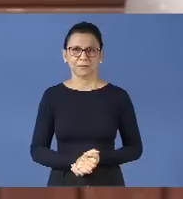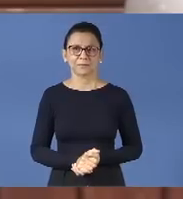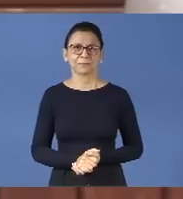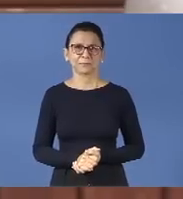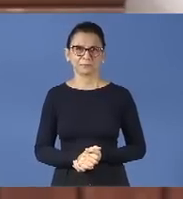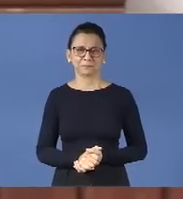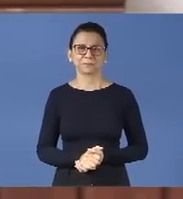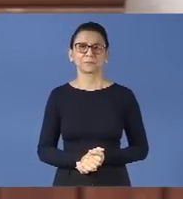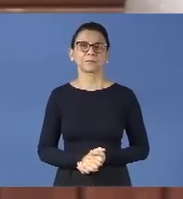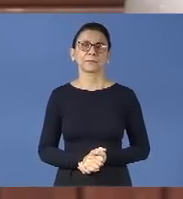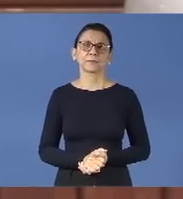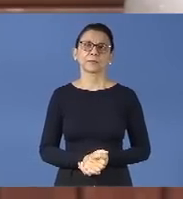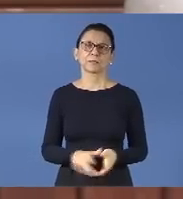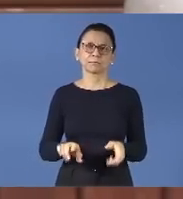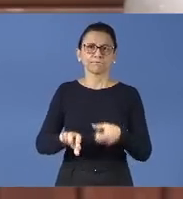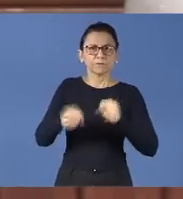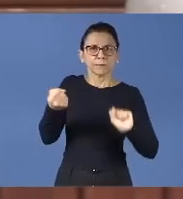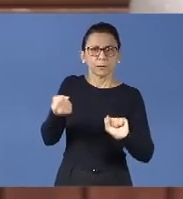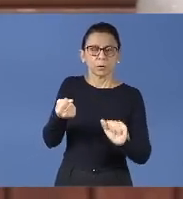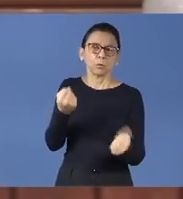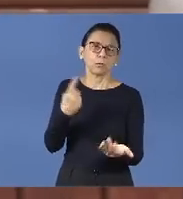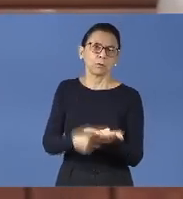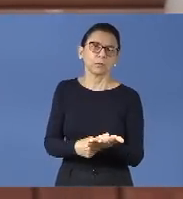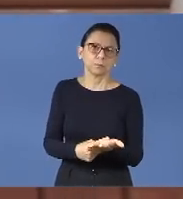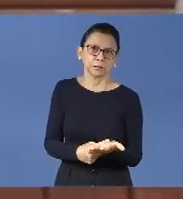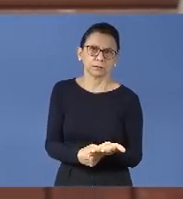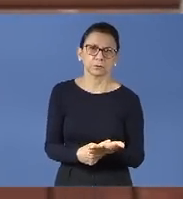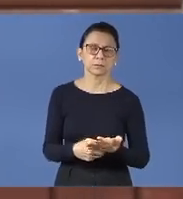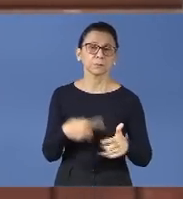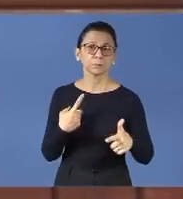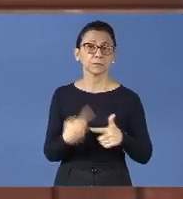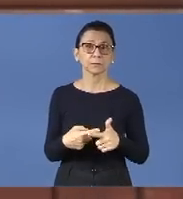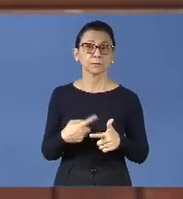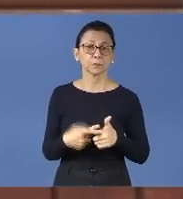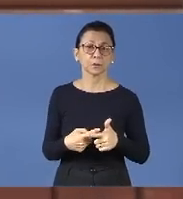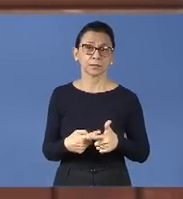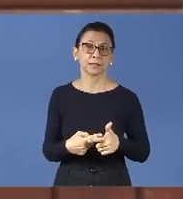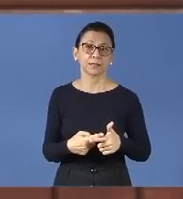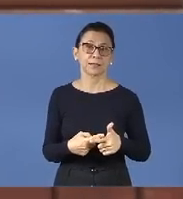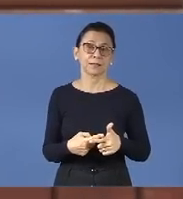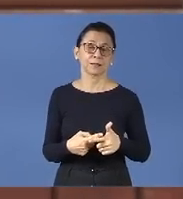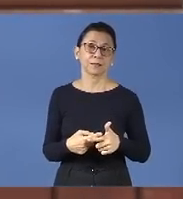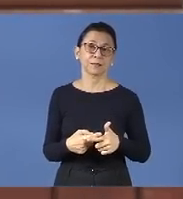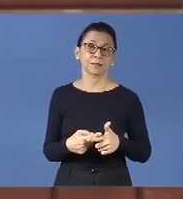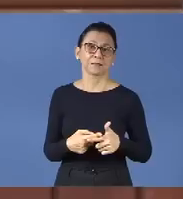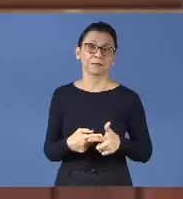Entendeu? Então, quebrou a aliança. E por que